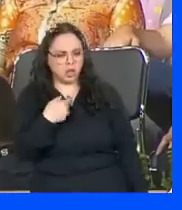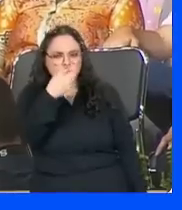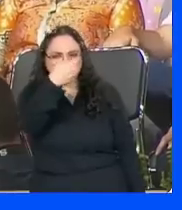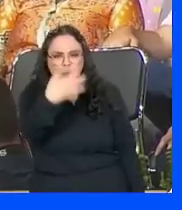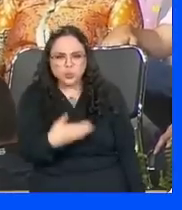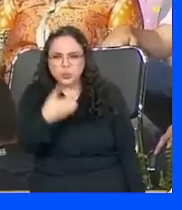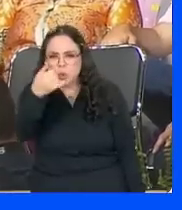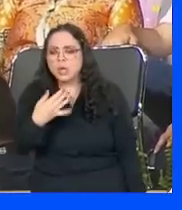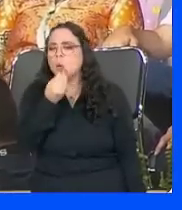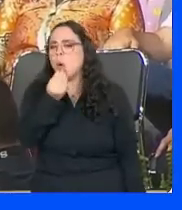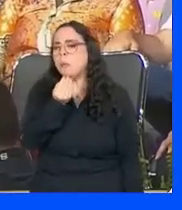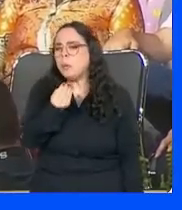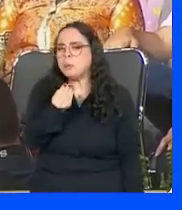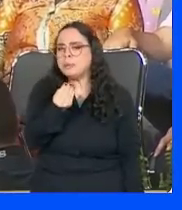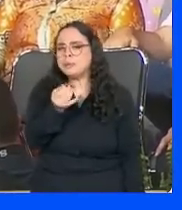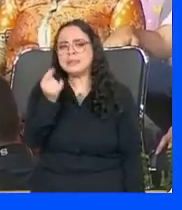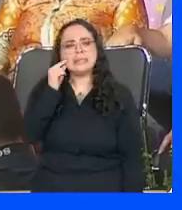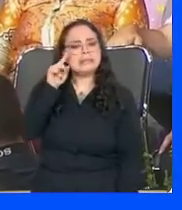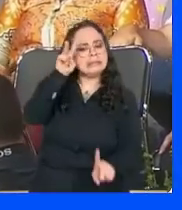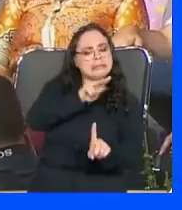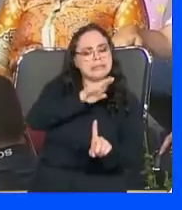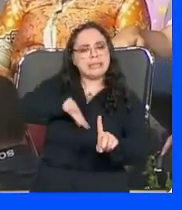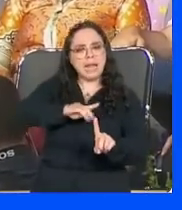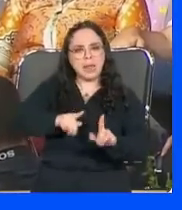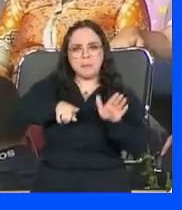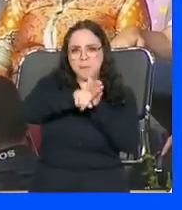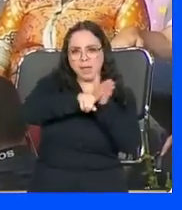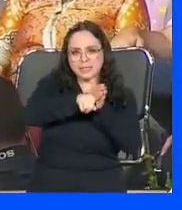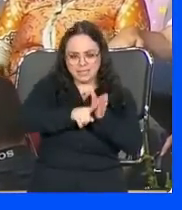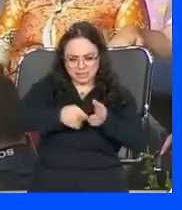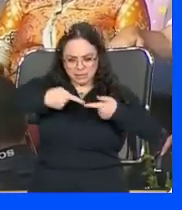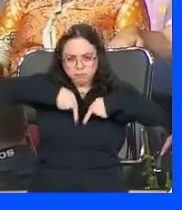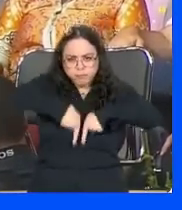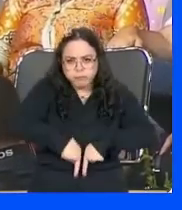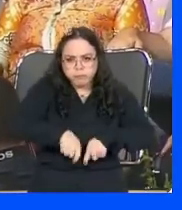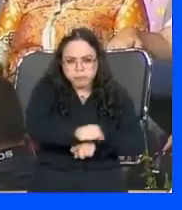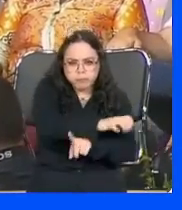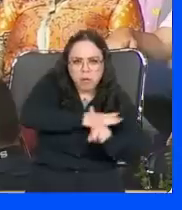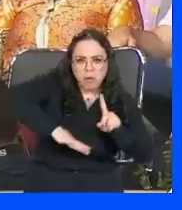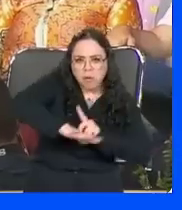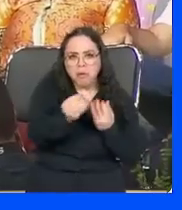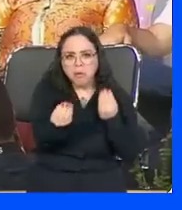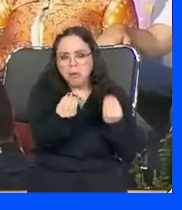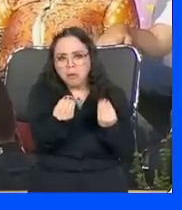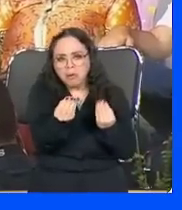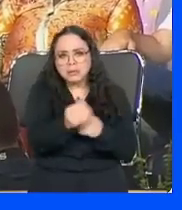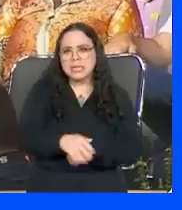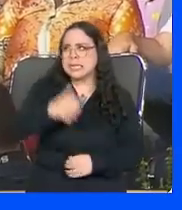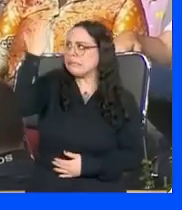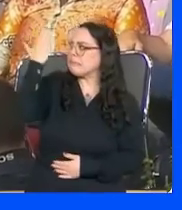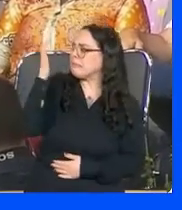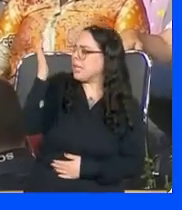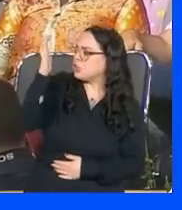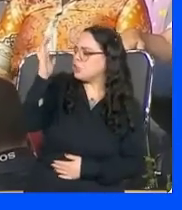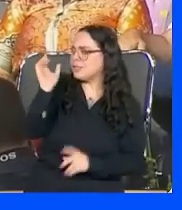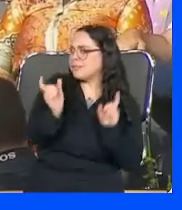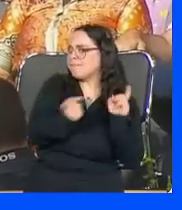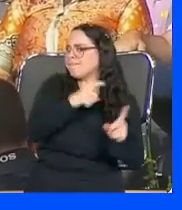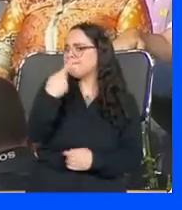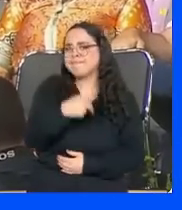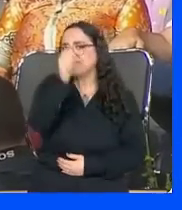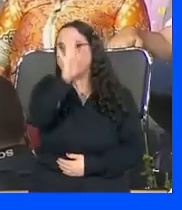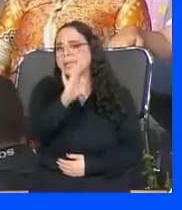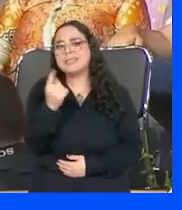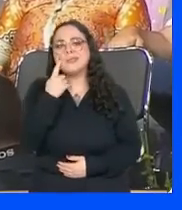que eu posso dar do ponto de vista sociológico? Qual é uma explicação que eu posso dar para os cientistas políticos desse